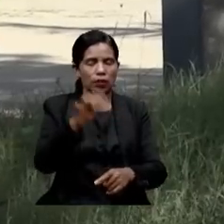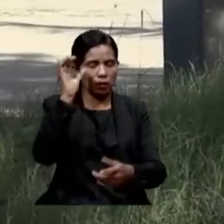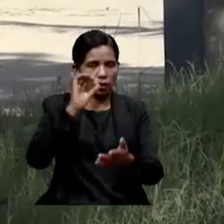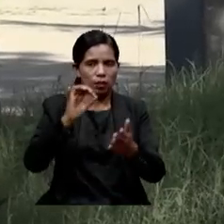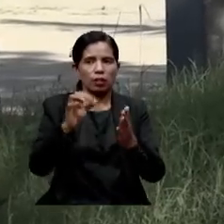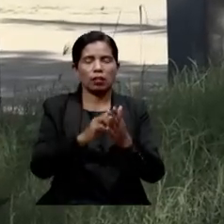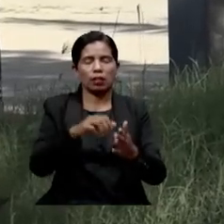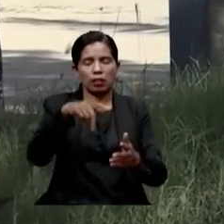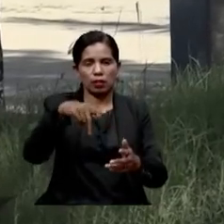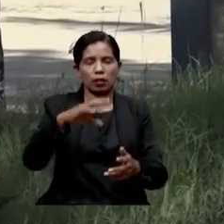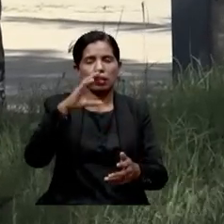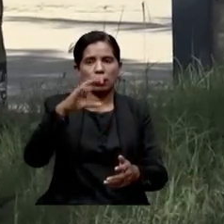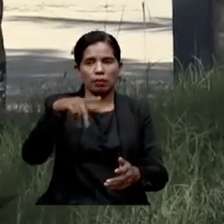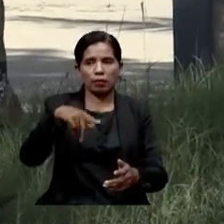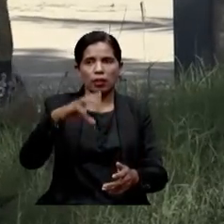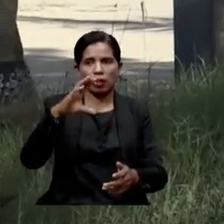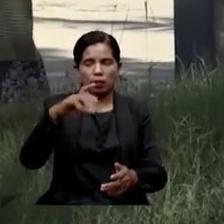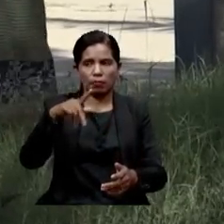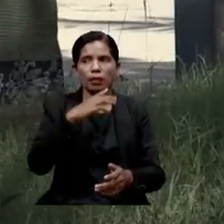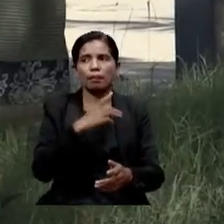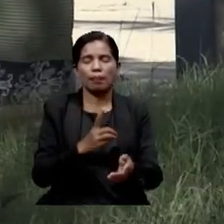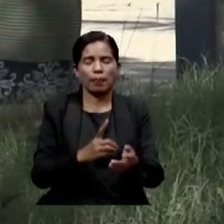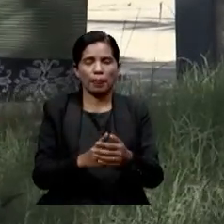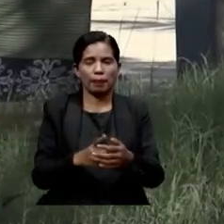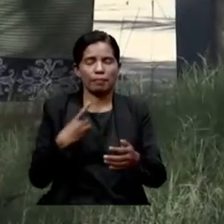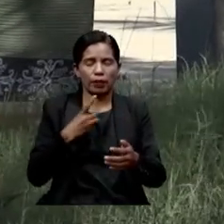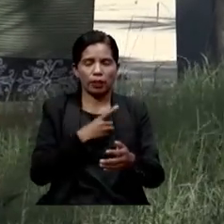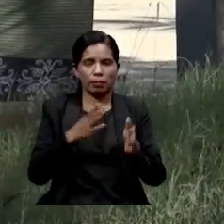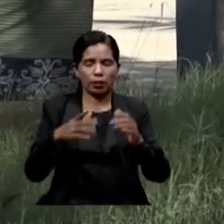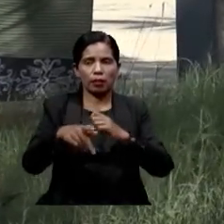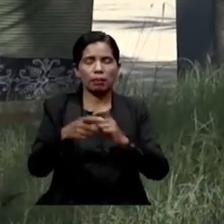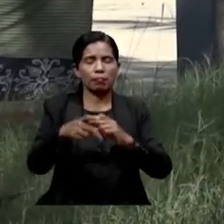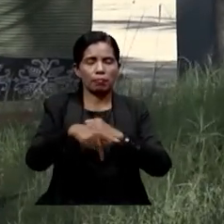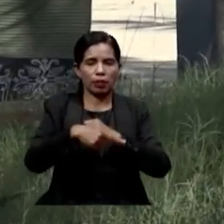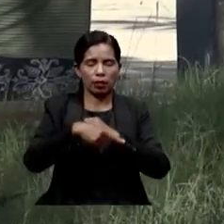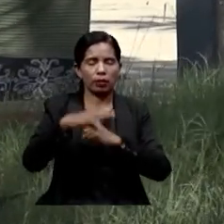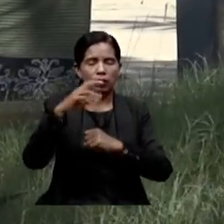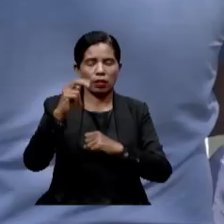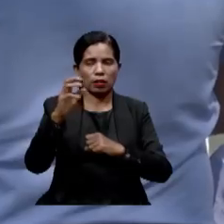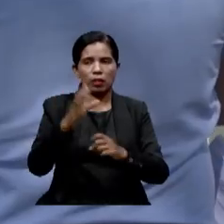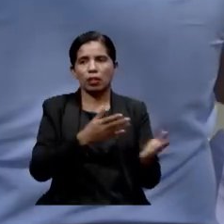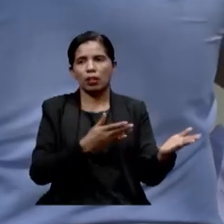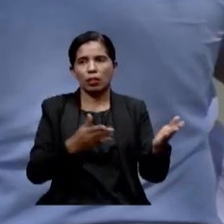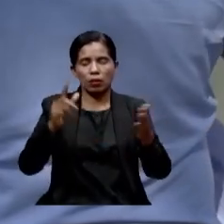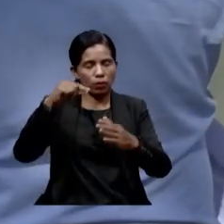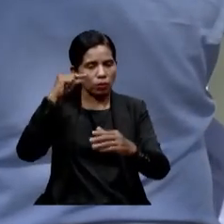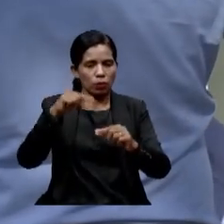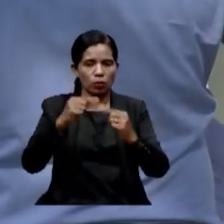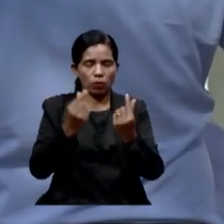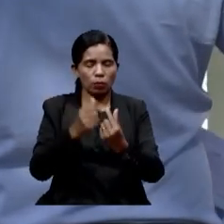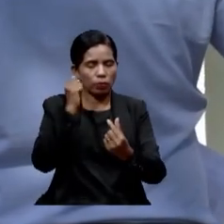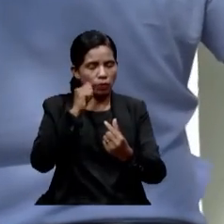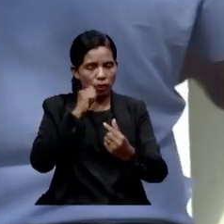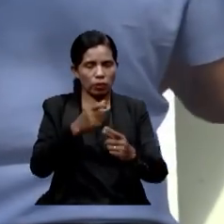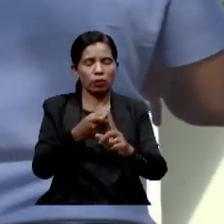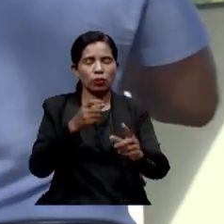secretariado CPLP. Tambane deputado Lúcia Taiki Rússia Bancada CNRT, foti decisão, onde lori Grupo Feto Potensial Rússia